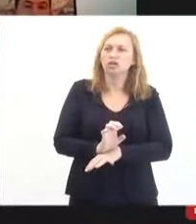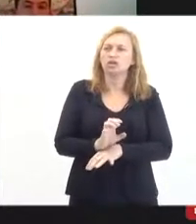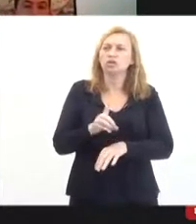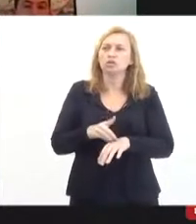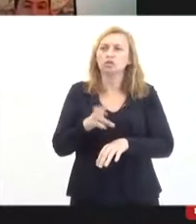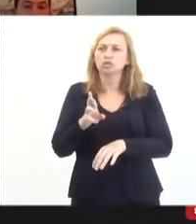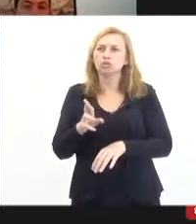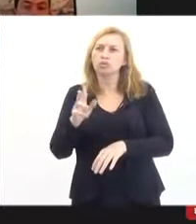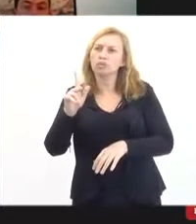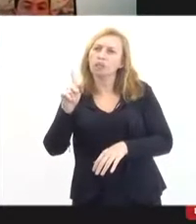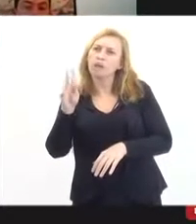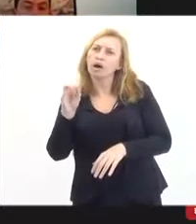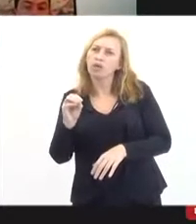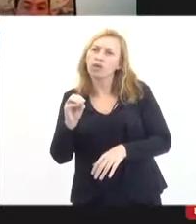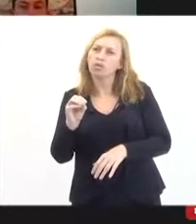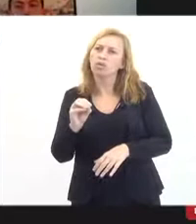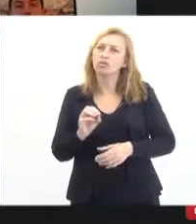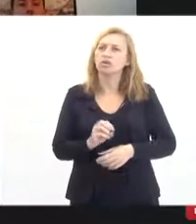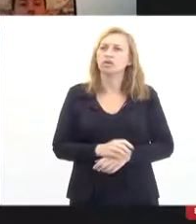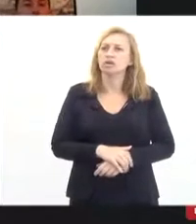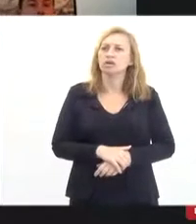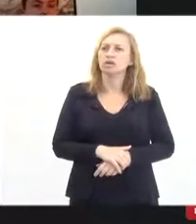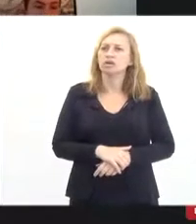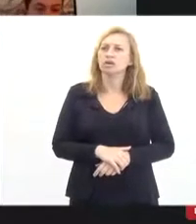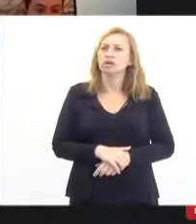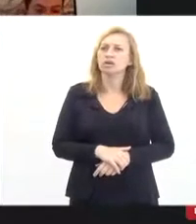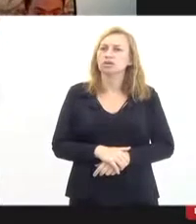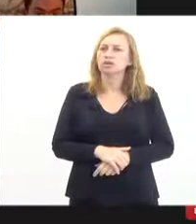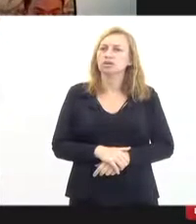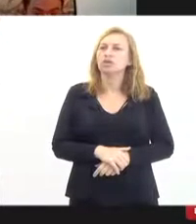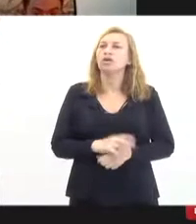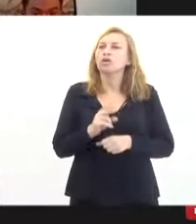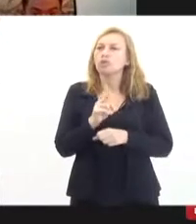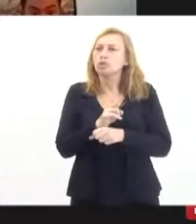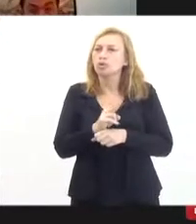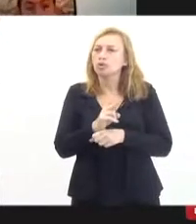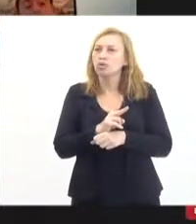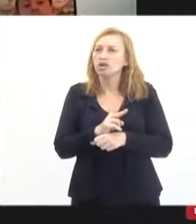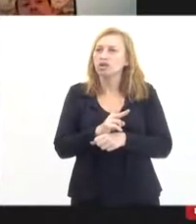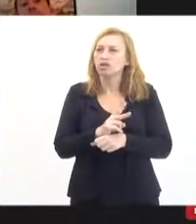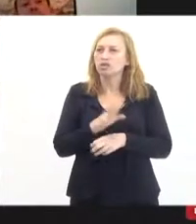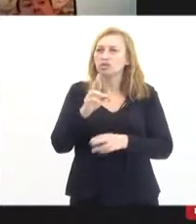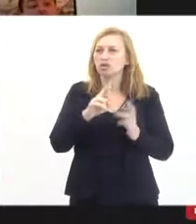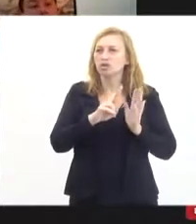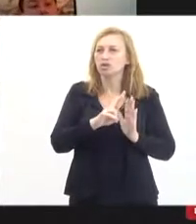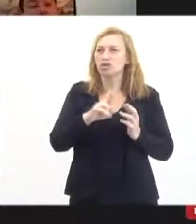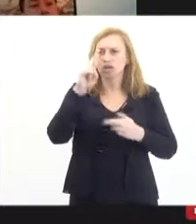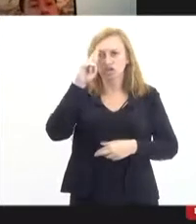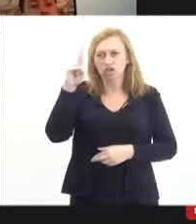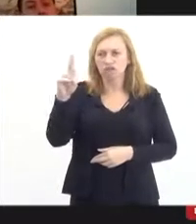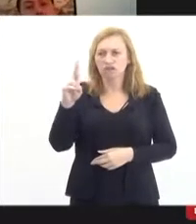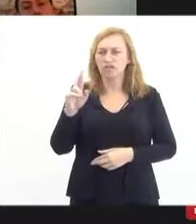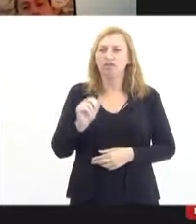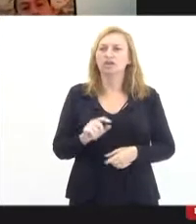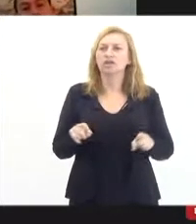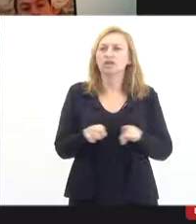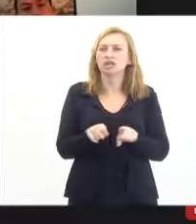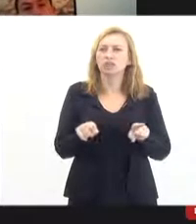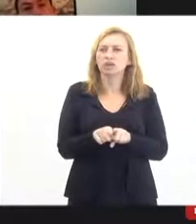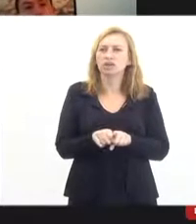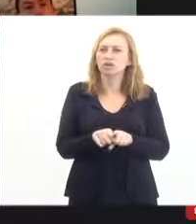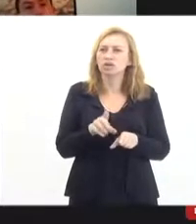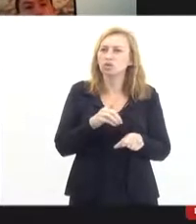doutores Paulo Henrique Manier, que é o procurador-chefe da PG 18, e doutor Hugo